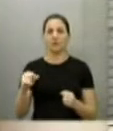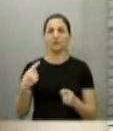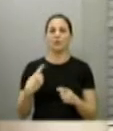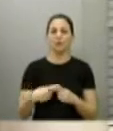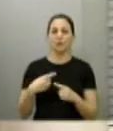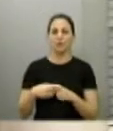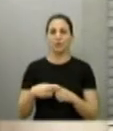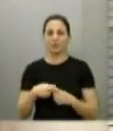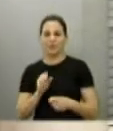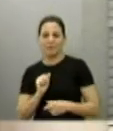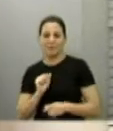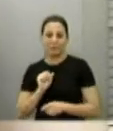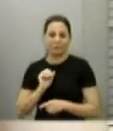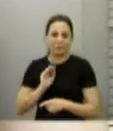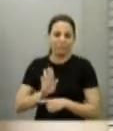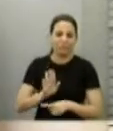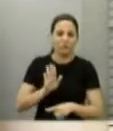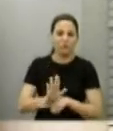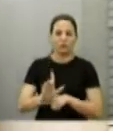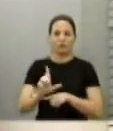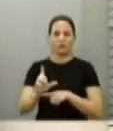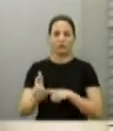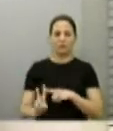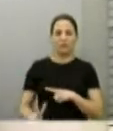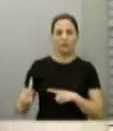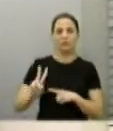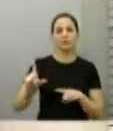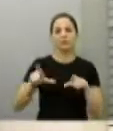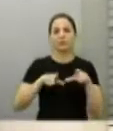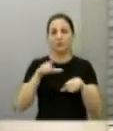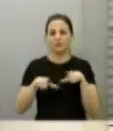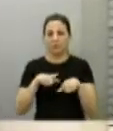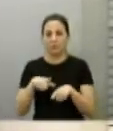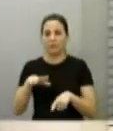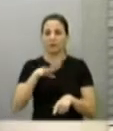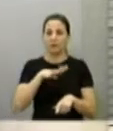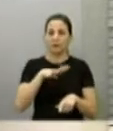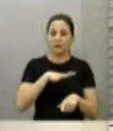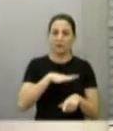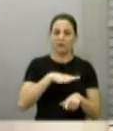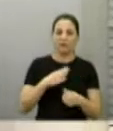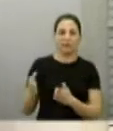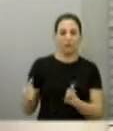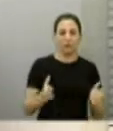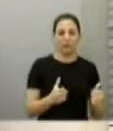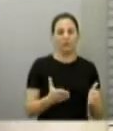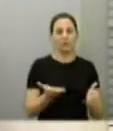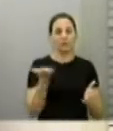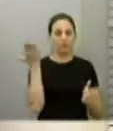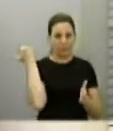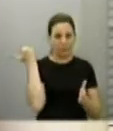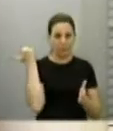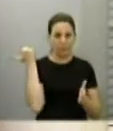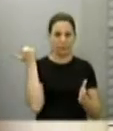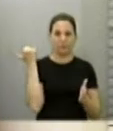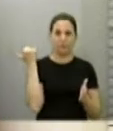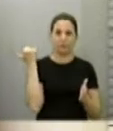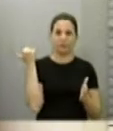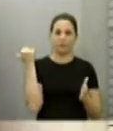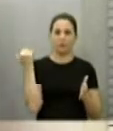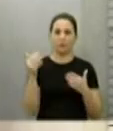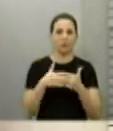não contribui para valorizar o trabalho que ela ofereceu para a cidade nesse último período, independente do resultado final